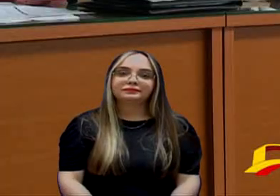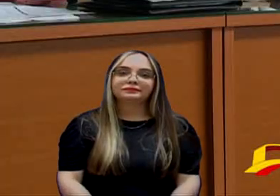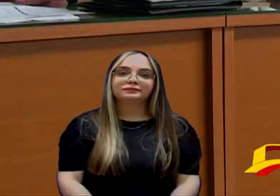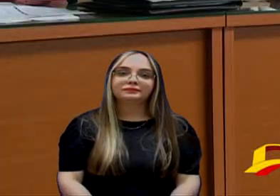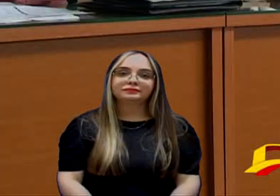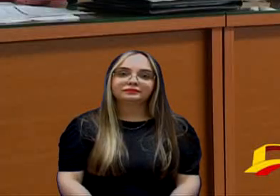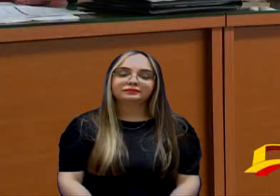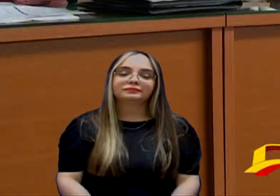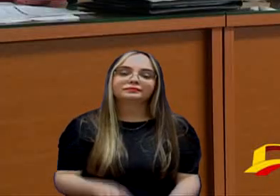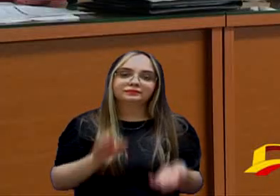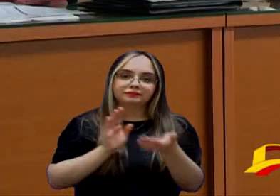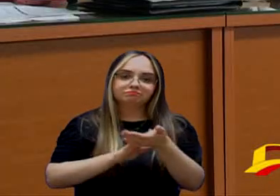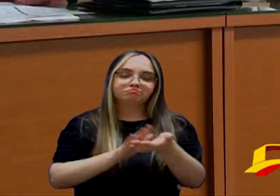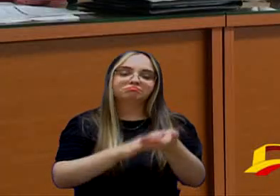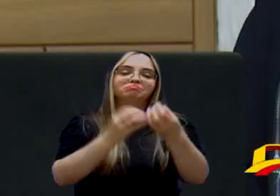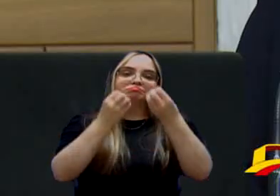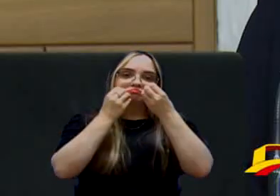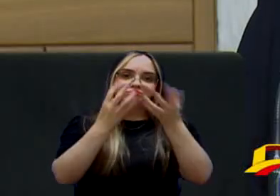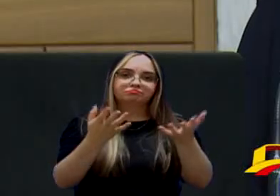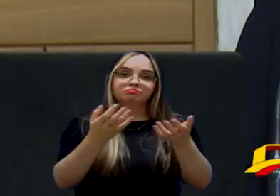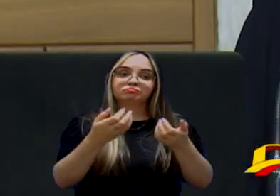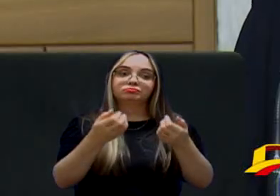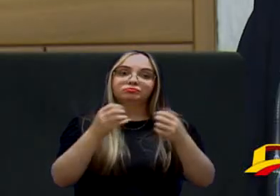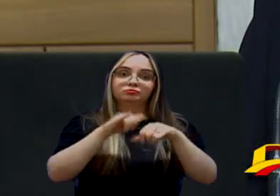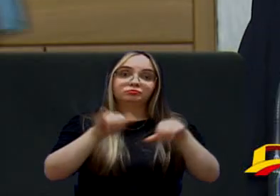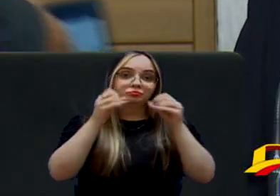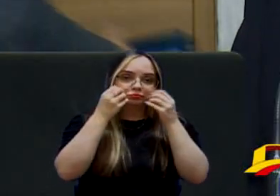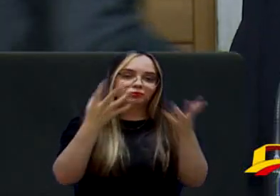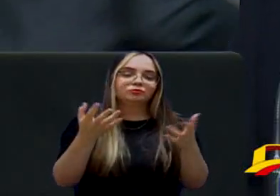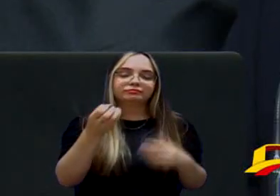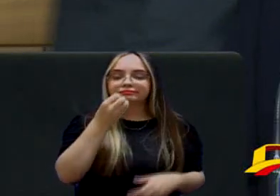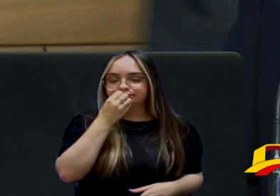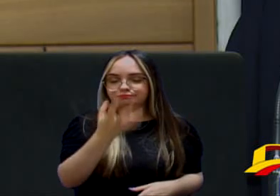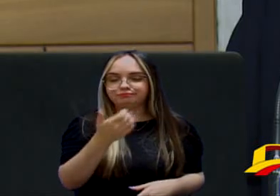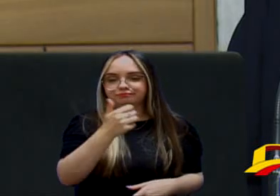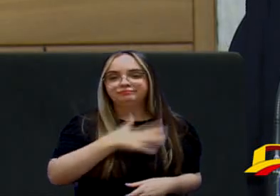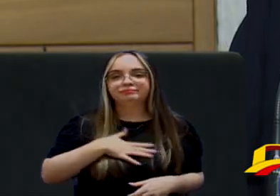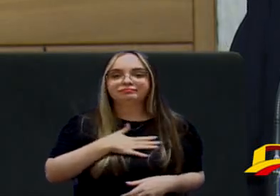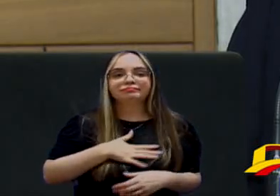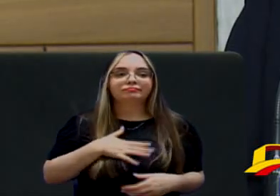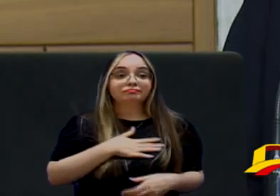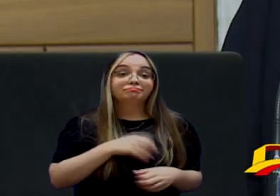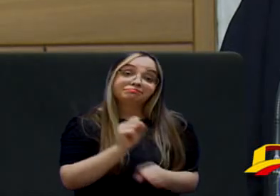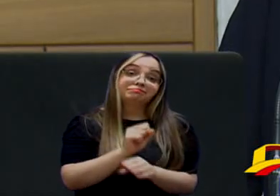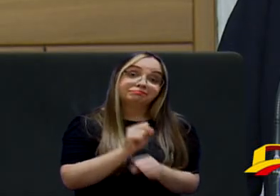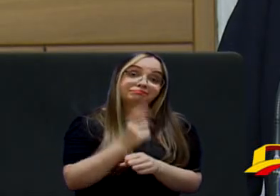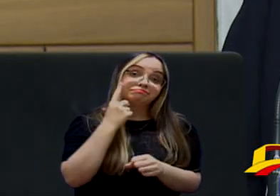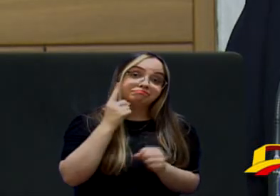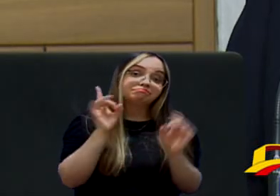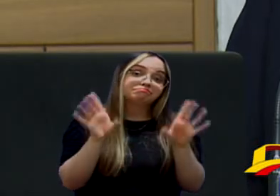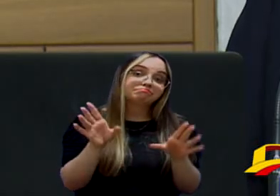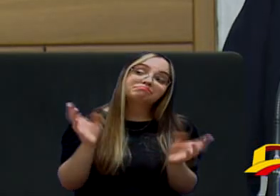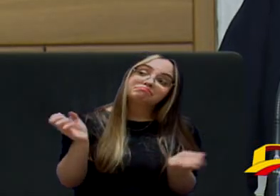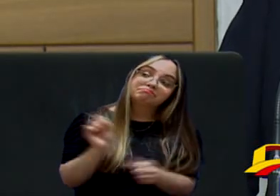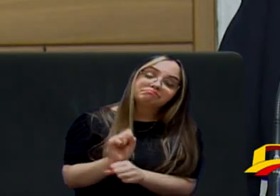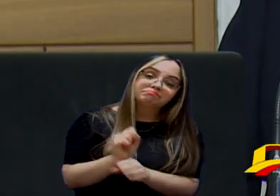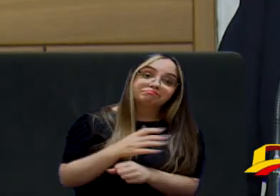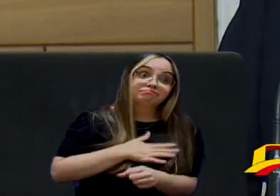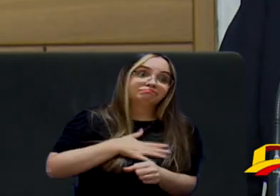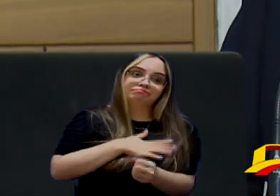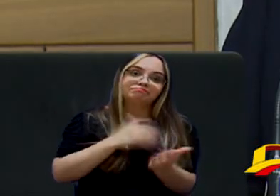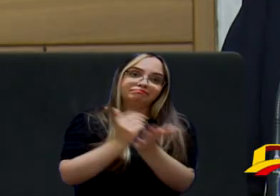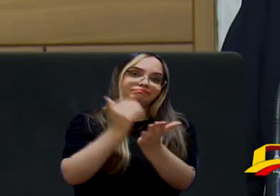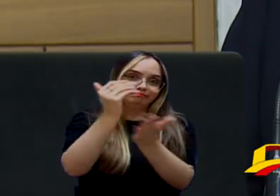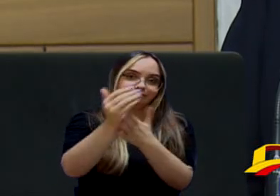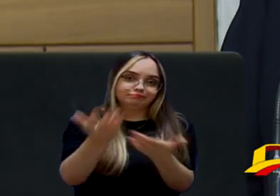parabéns pelas boas notícias e esperar a sua aplicação né para a gente ficar mais feliz ainda